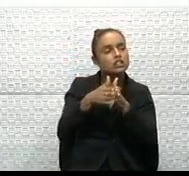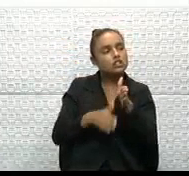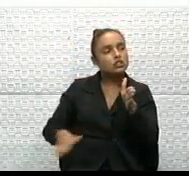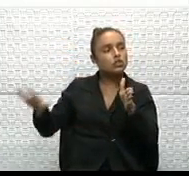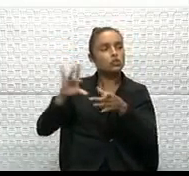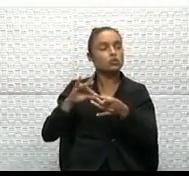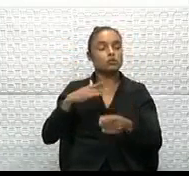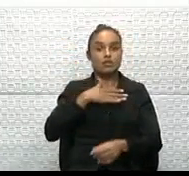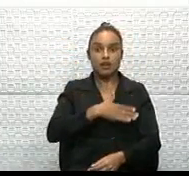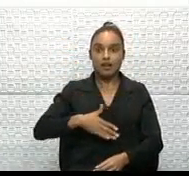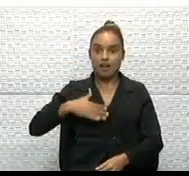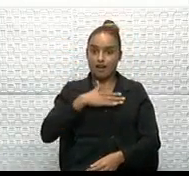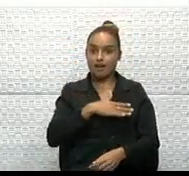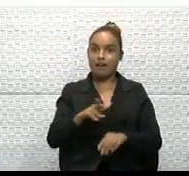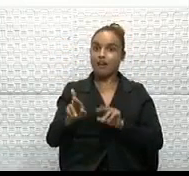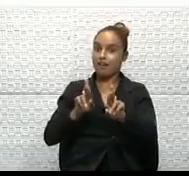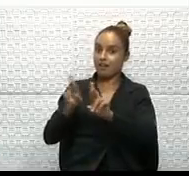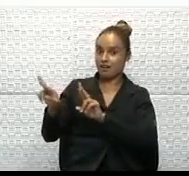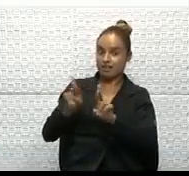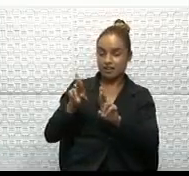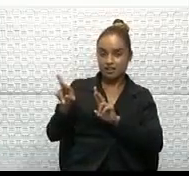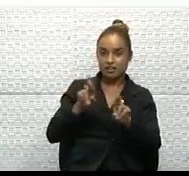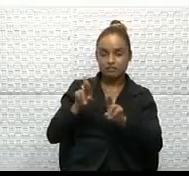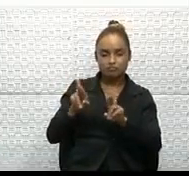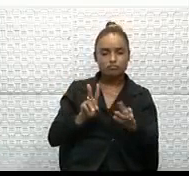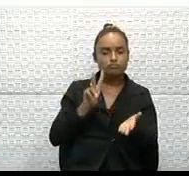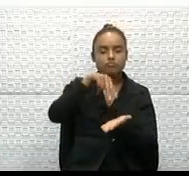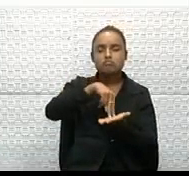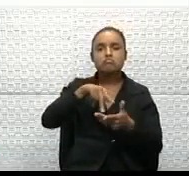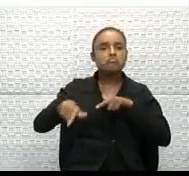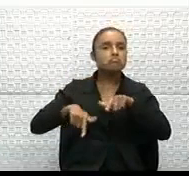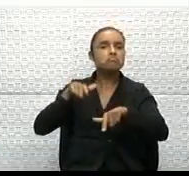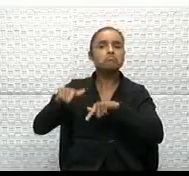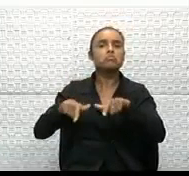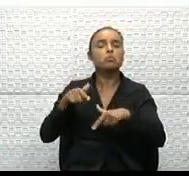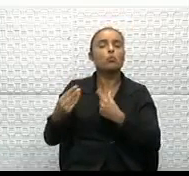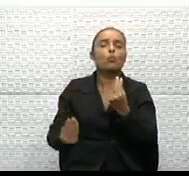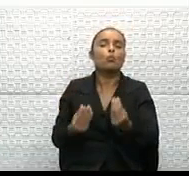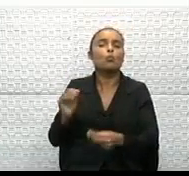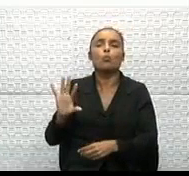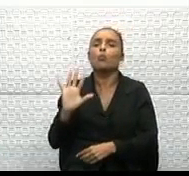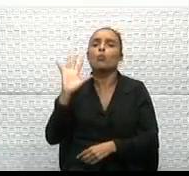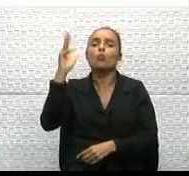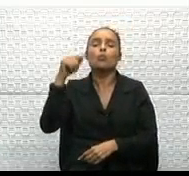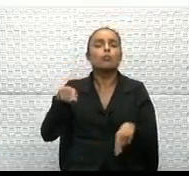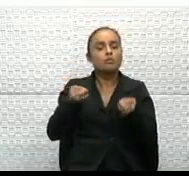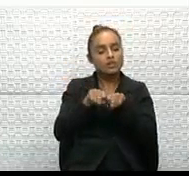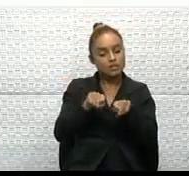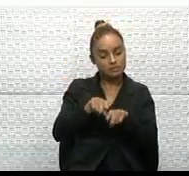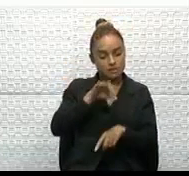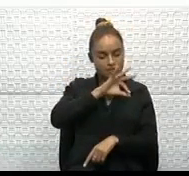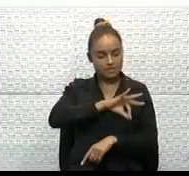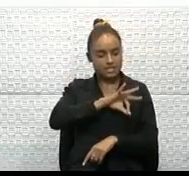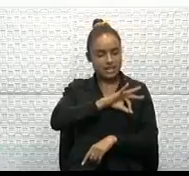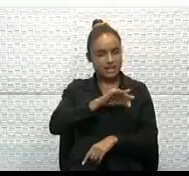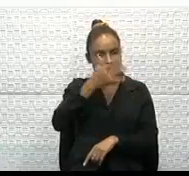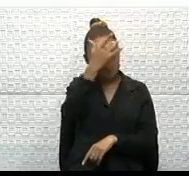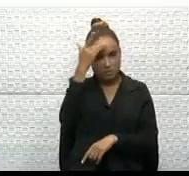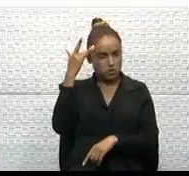a satisfação em relação às condições de trabalho e a satisfação em relação à